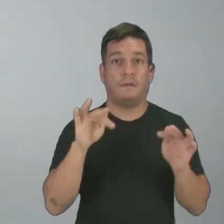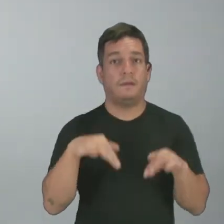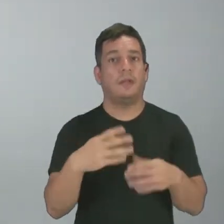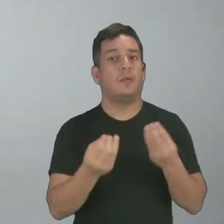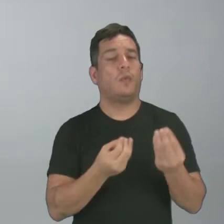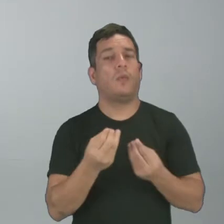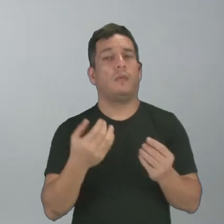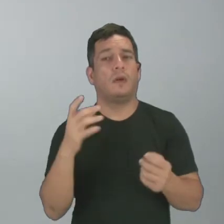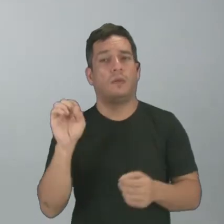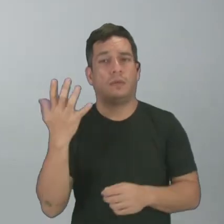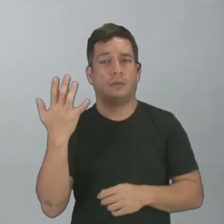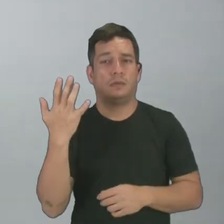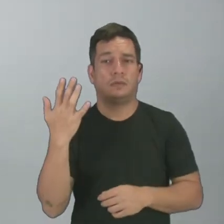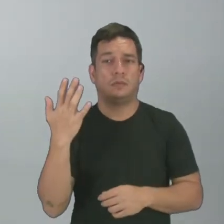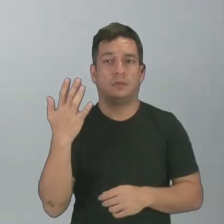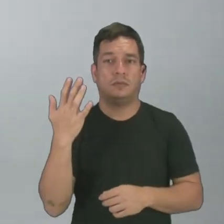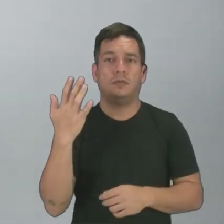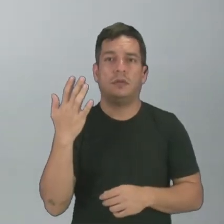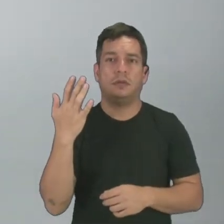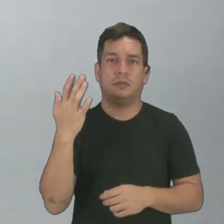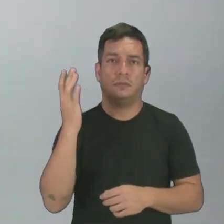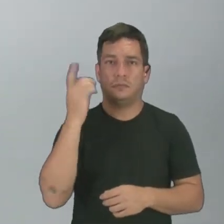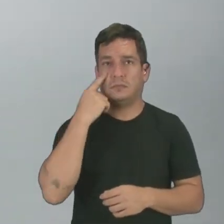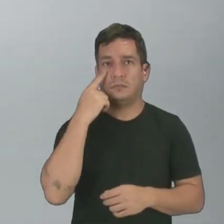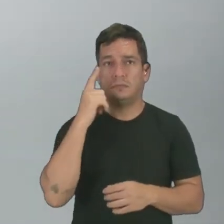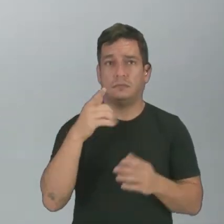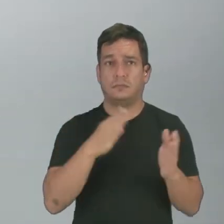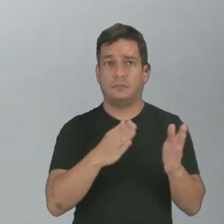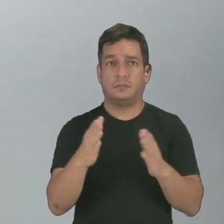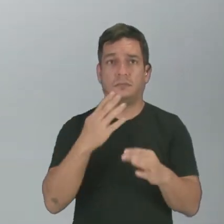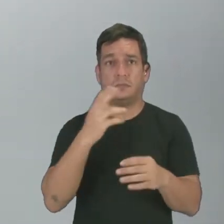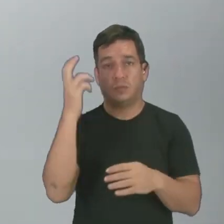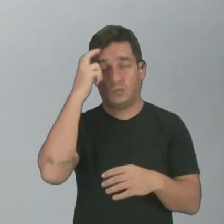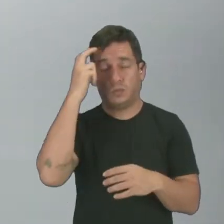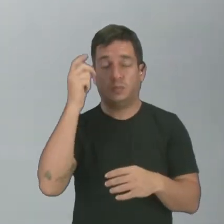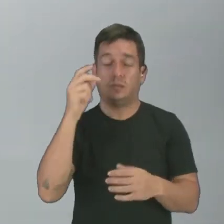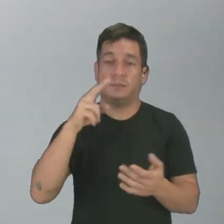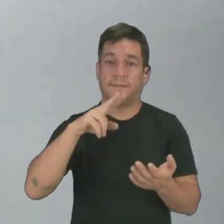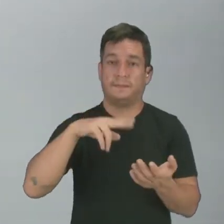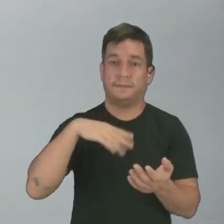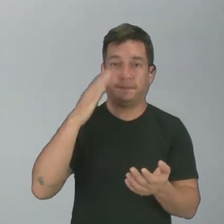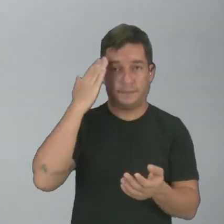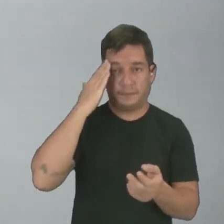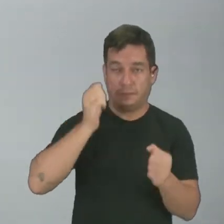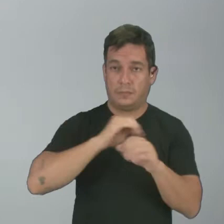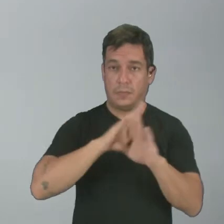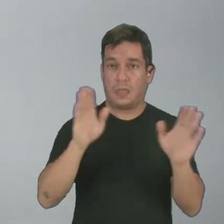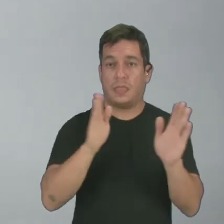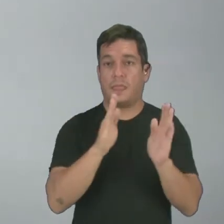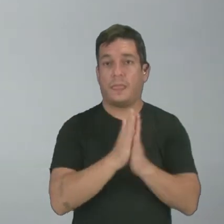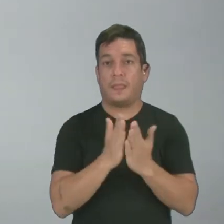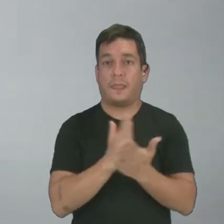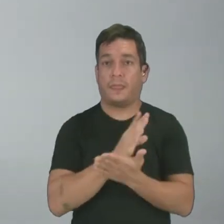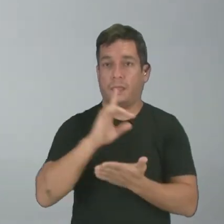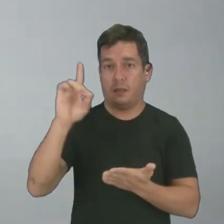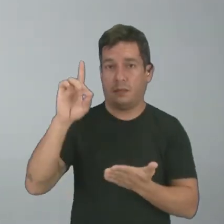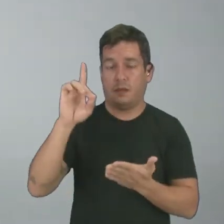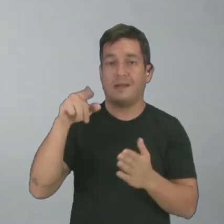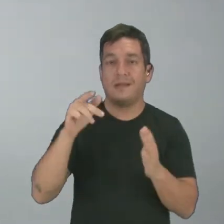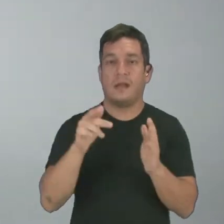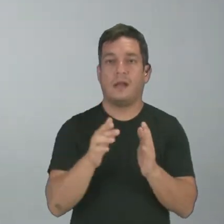é que tem que ser, mas a partir de uma leitura, de uma interpretação, por exemplo, da Bíblia, que é o livro